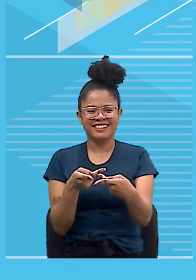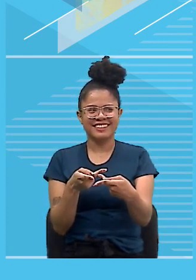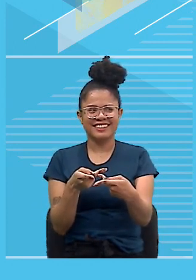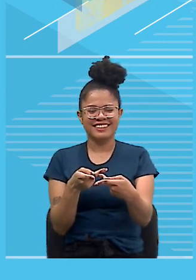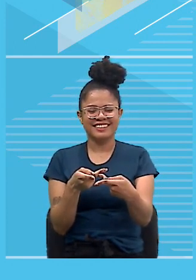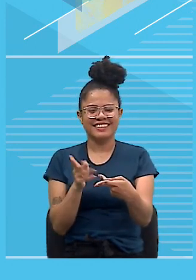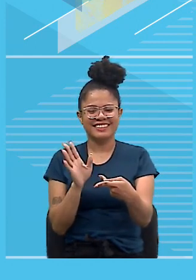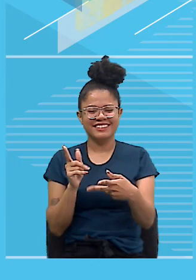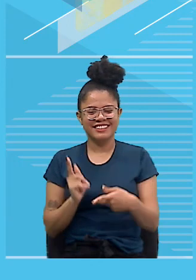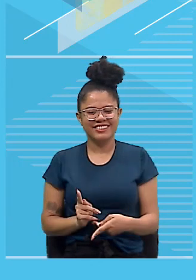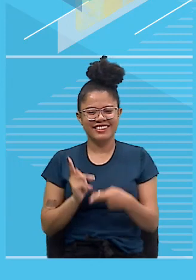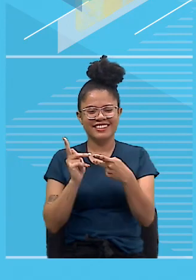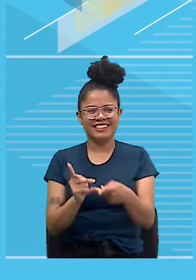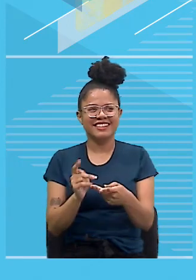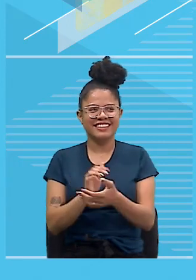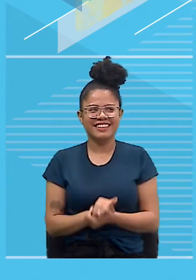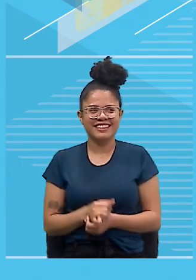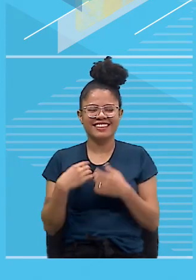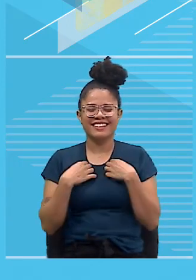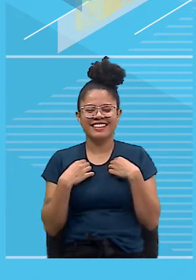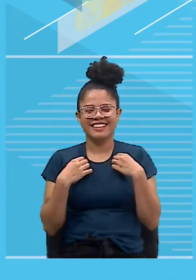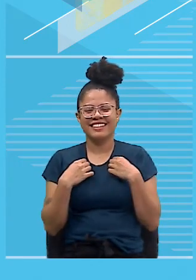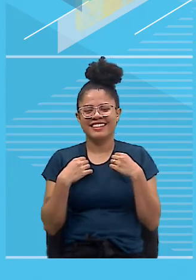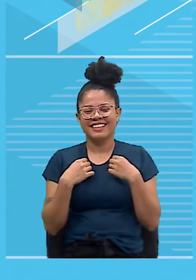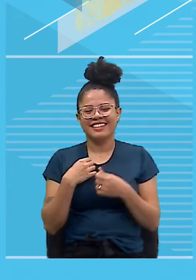eu fui Miguel Leão vestido de papai noel